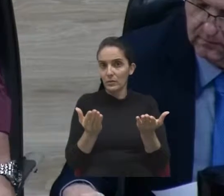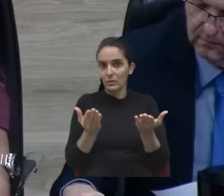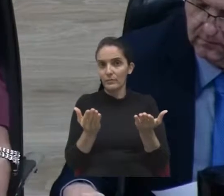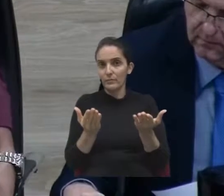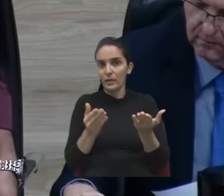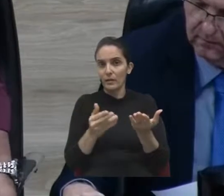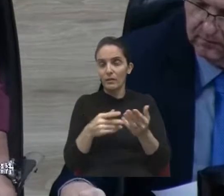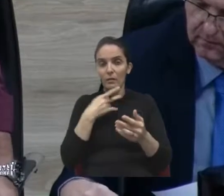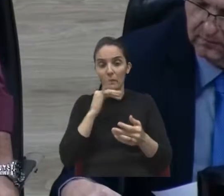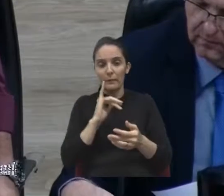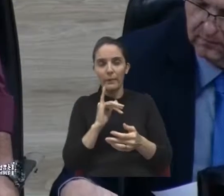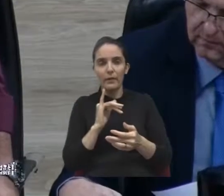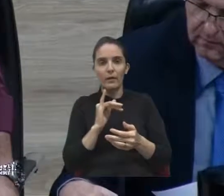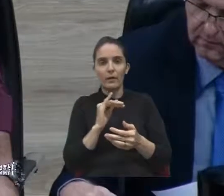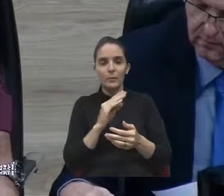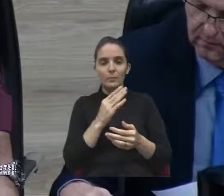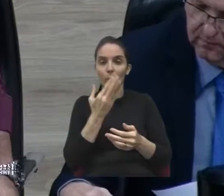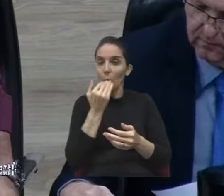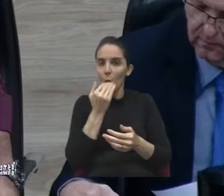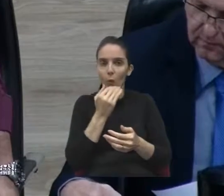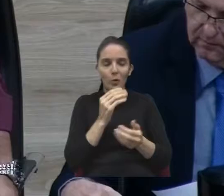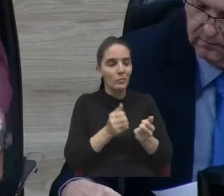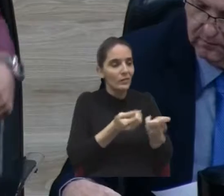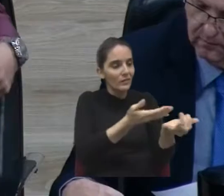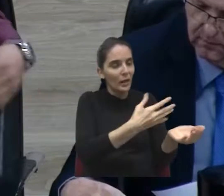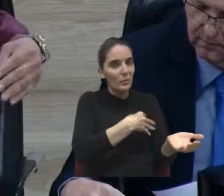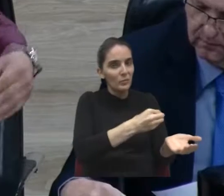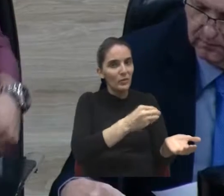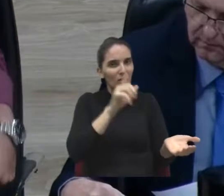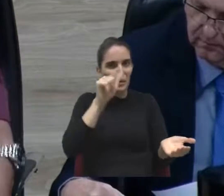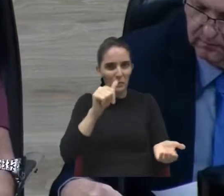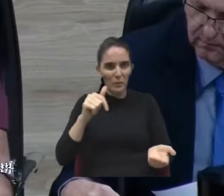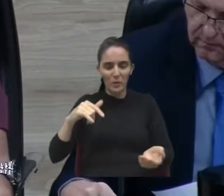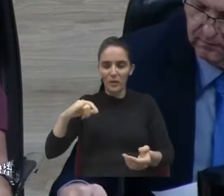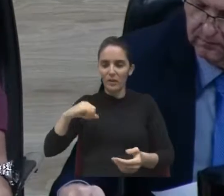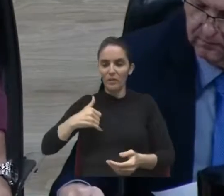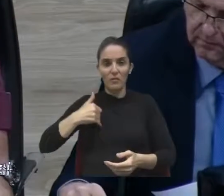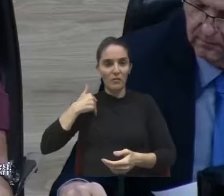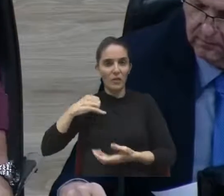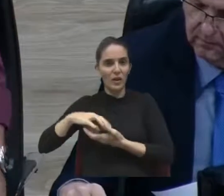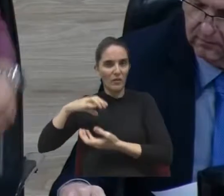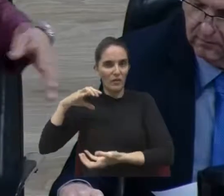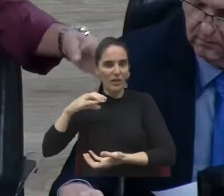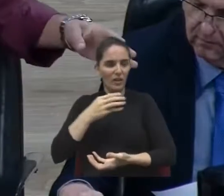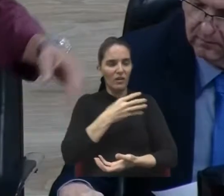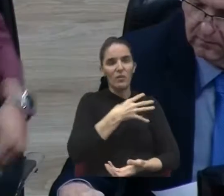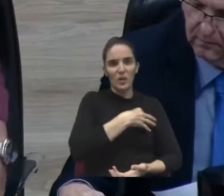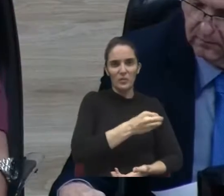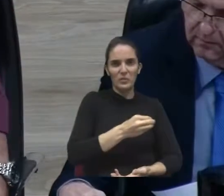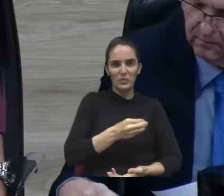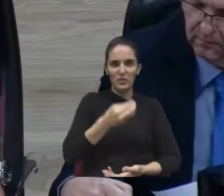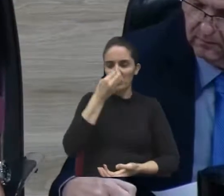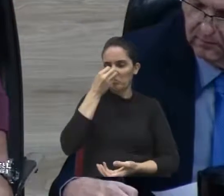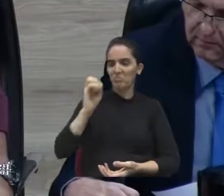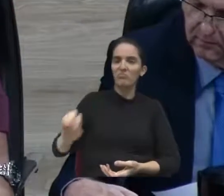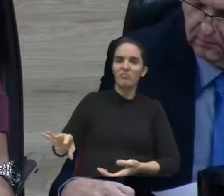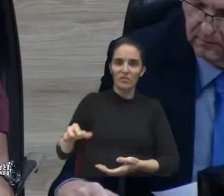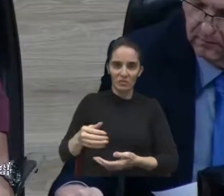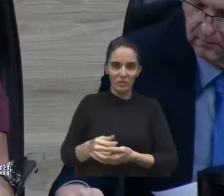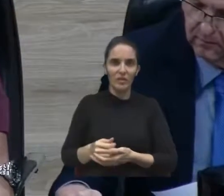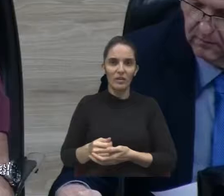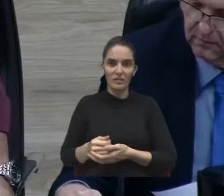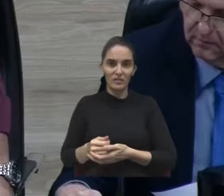fazer o bem do filho, e depois a maior parte, não todos, mas a maior parte paga, deixando, nem vai